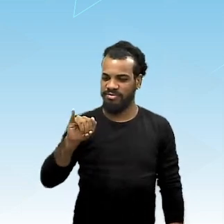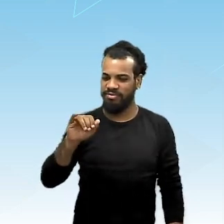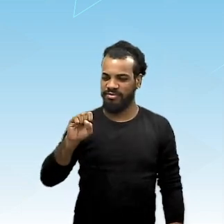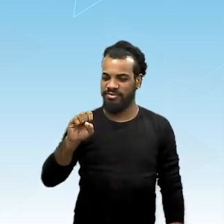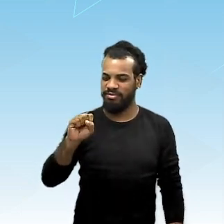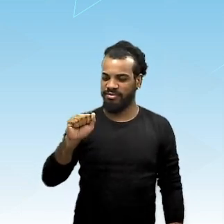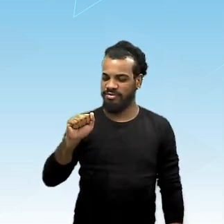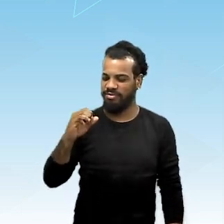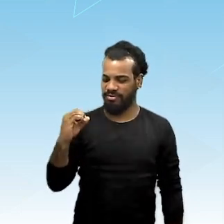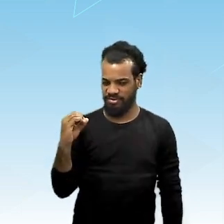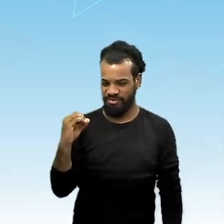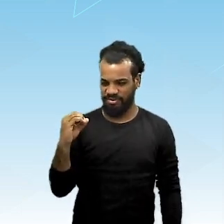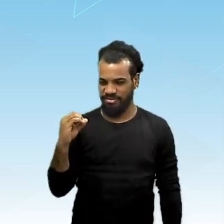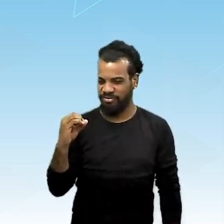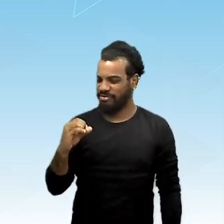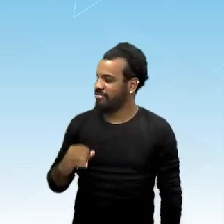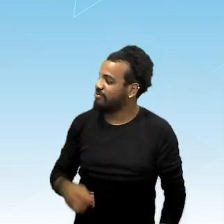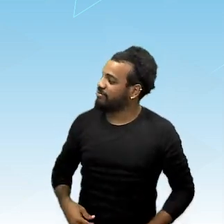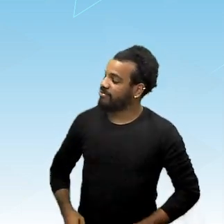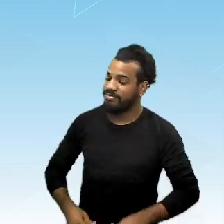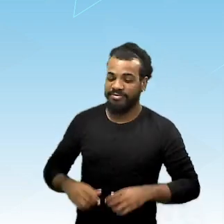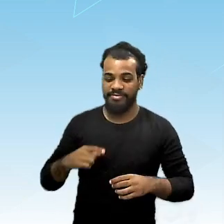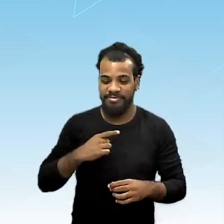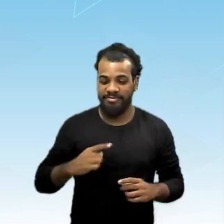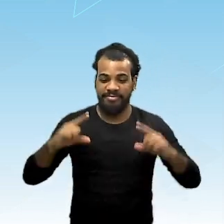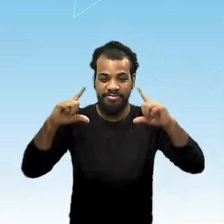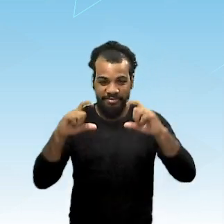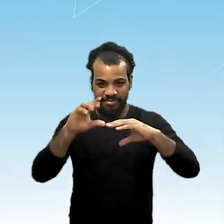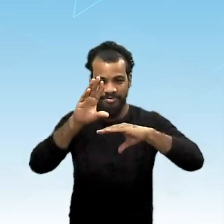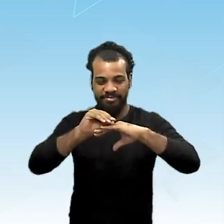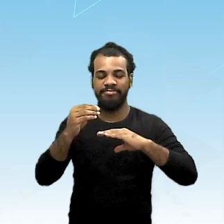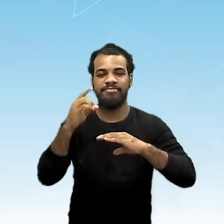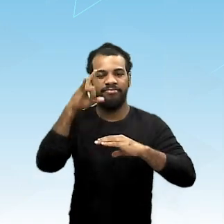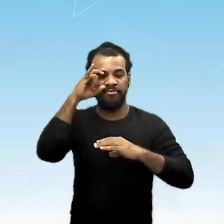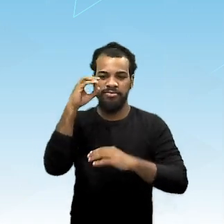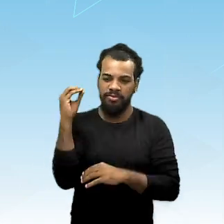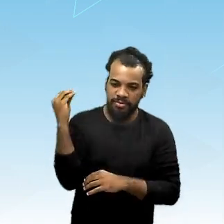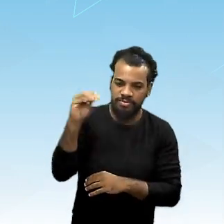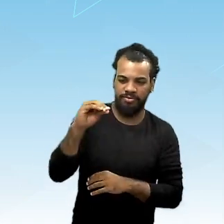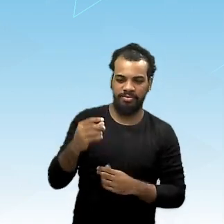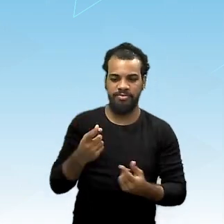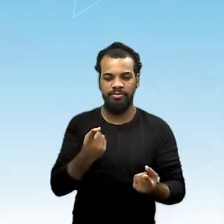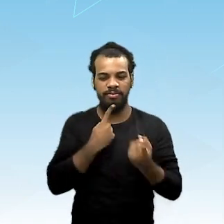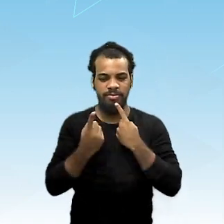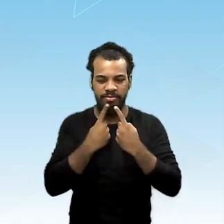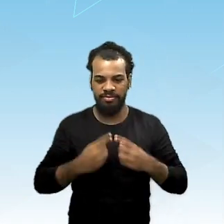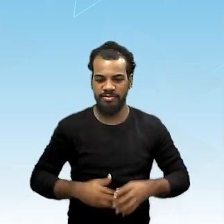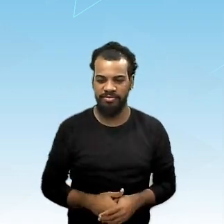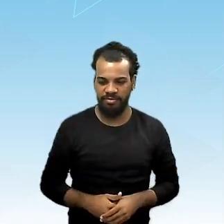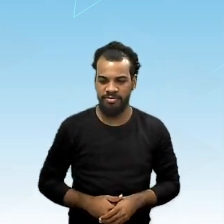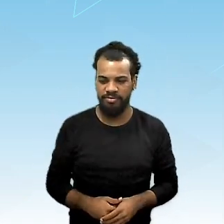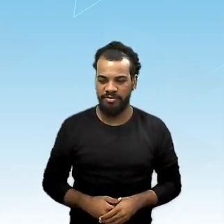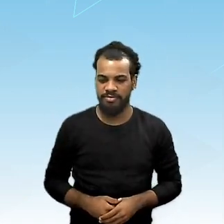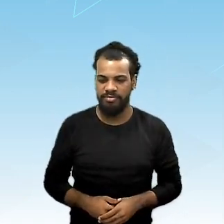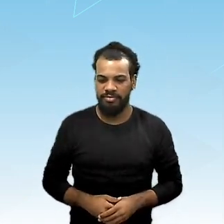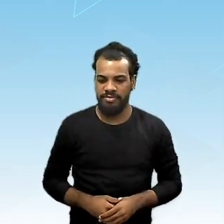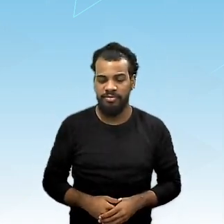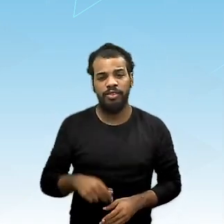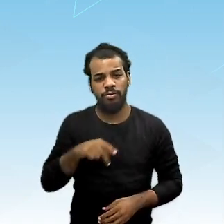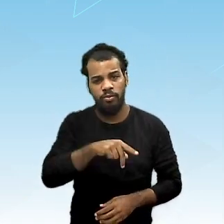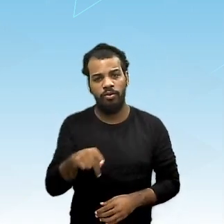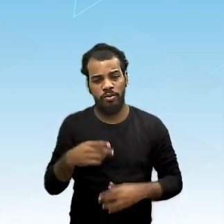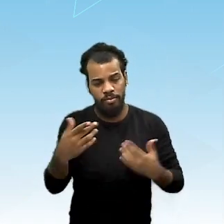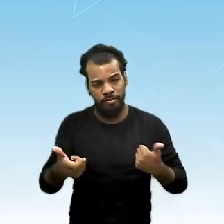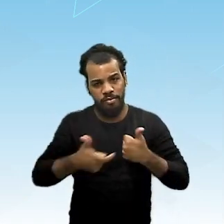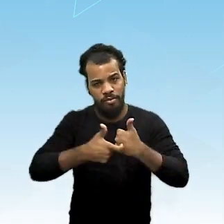aí, mandar lá, dar um print aí, manda no Instagram para a gente poder falar aqui. E o professor, por favor, dá um pontinho ao aluno que fizer